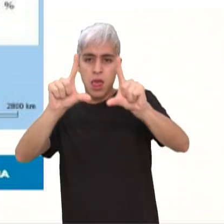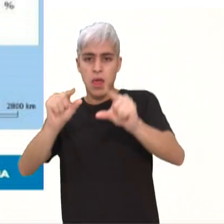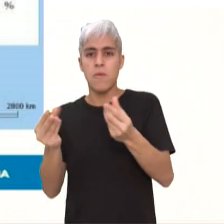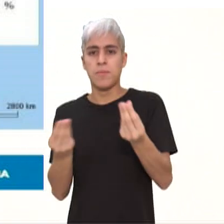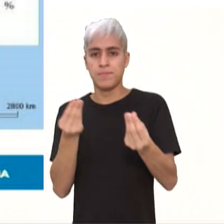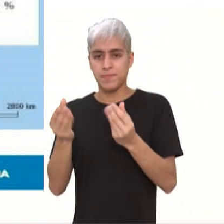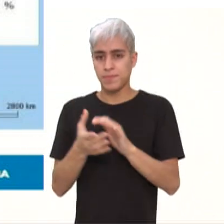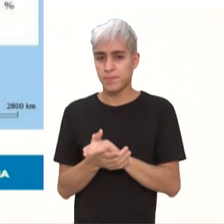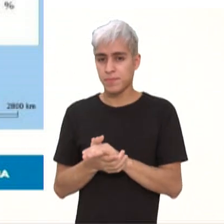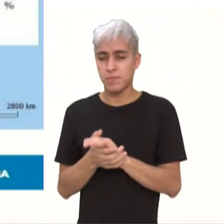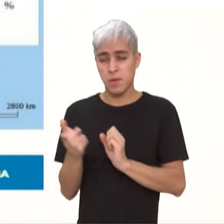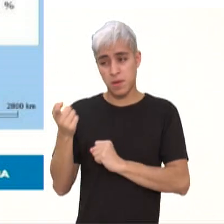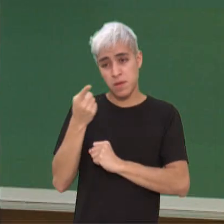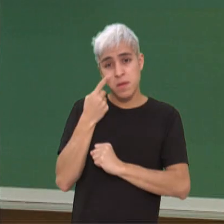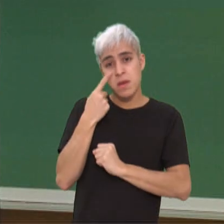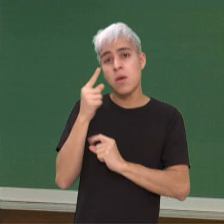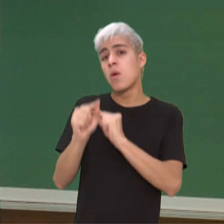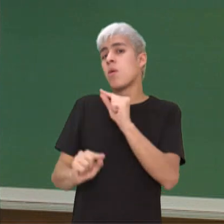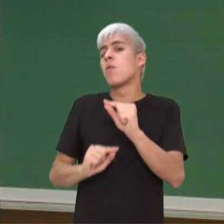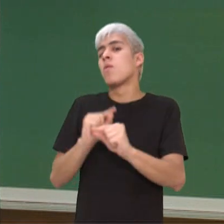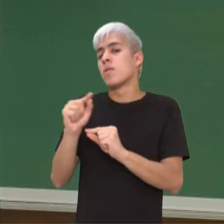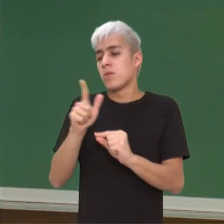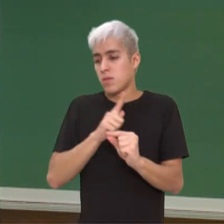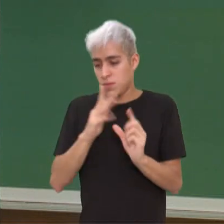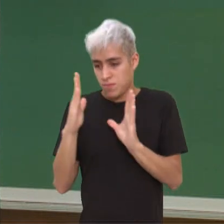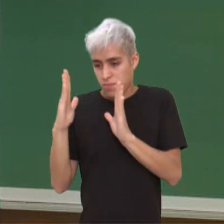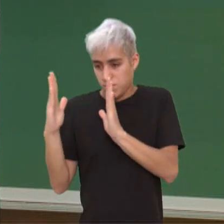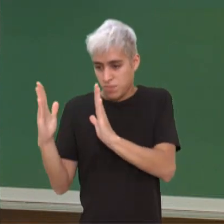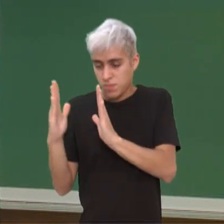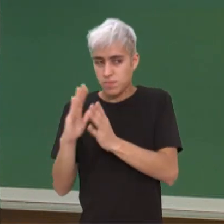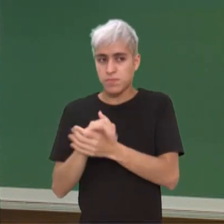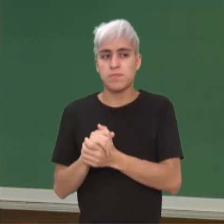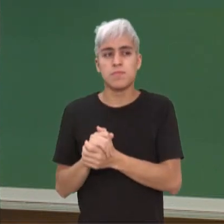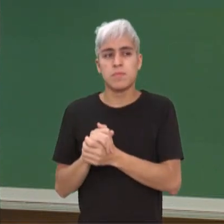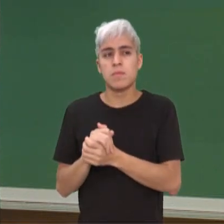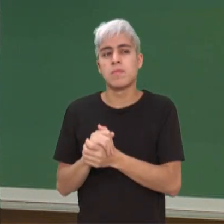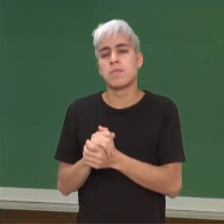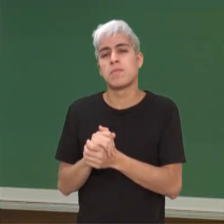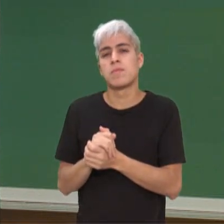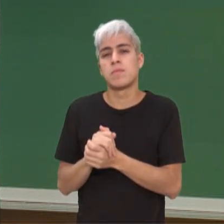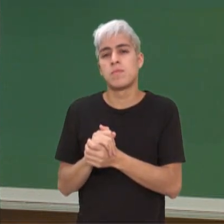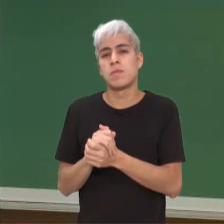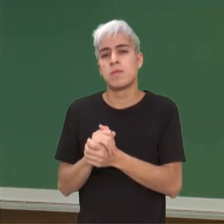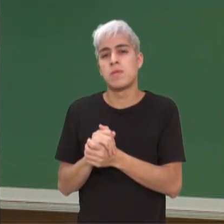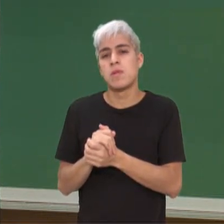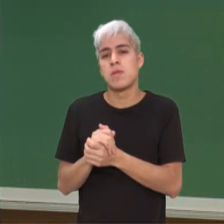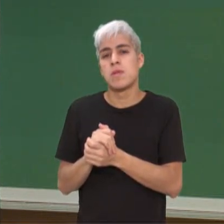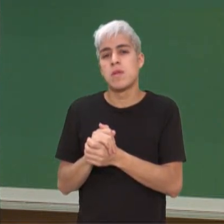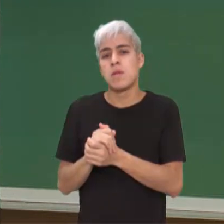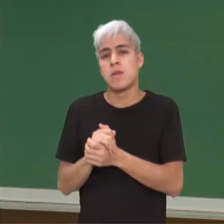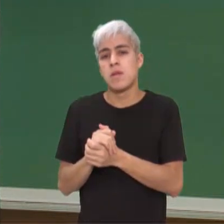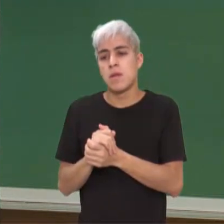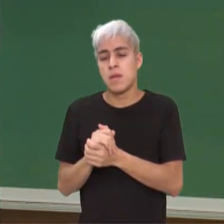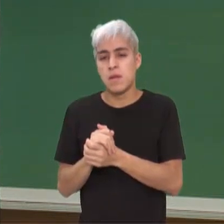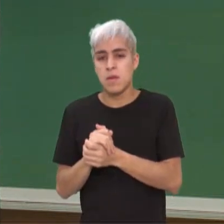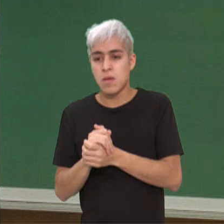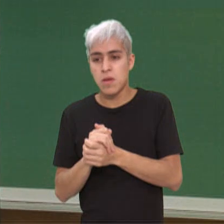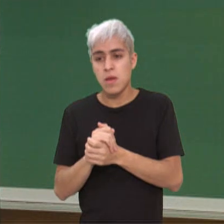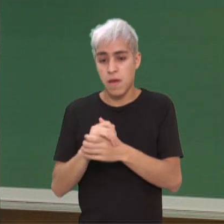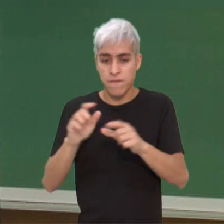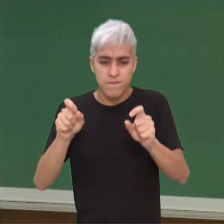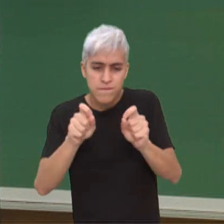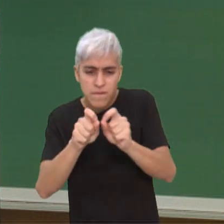aqui, nós vamos ter, do lado do slide, nós vamos ter produtores de